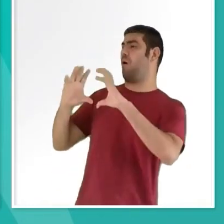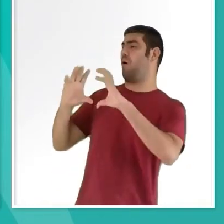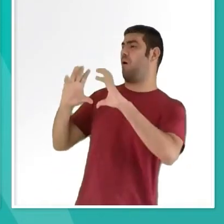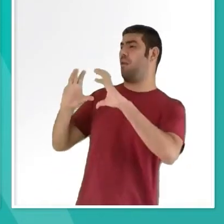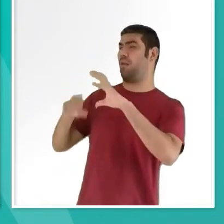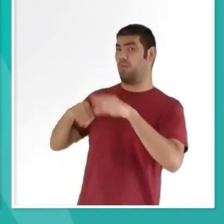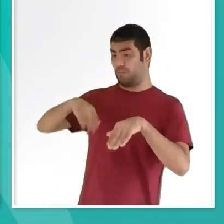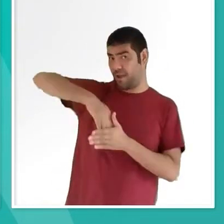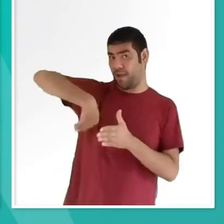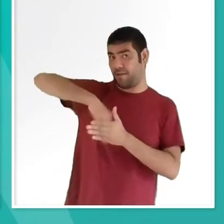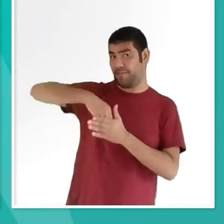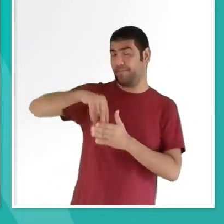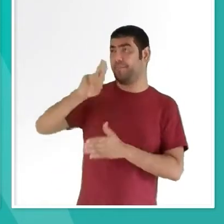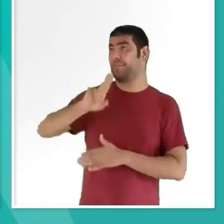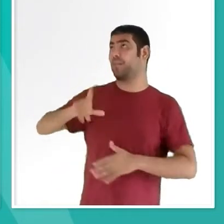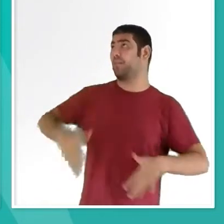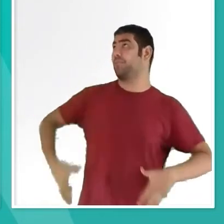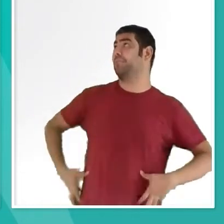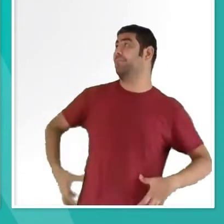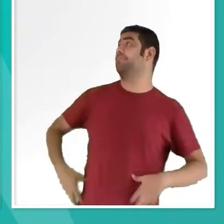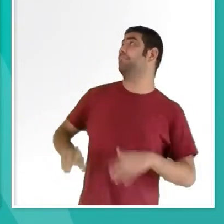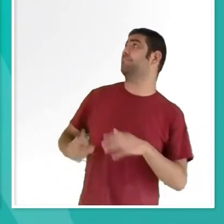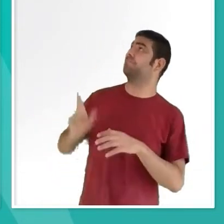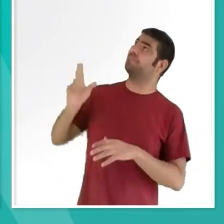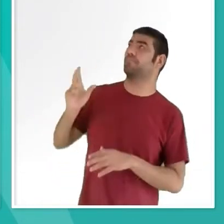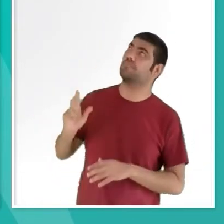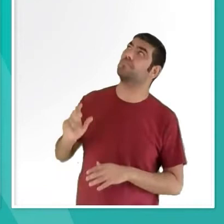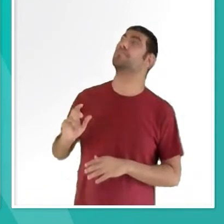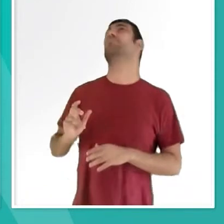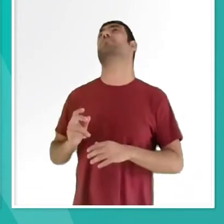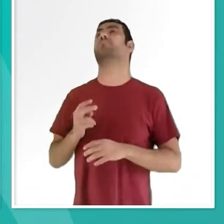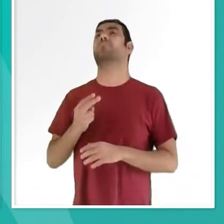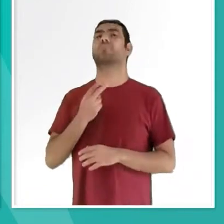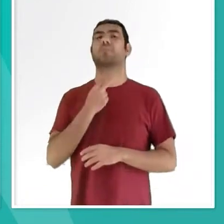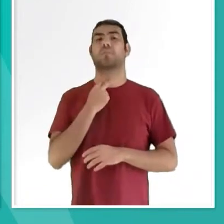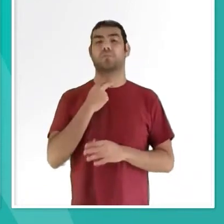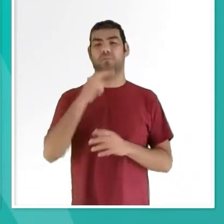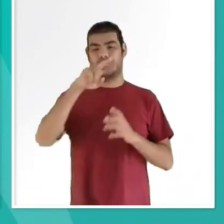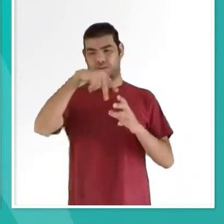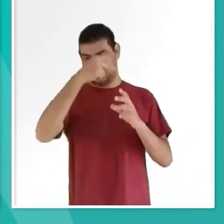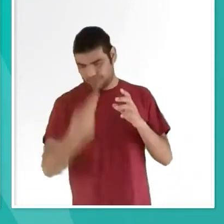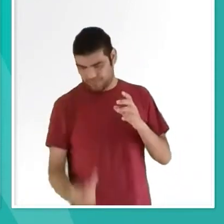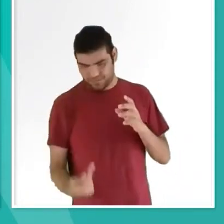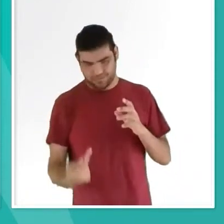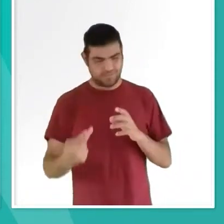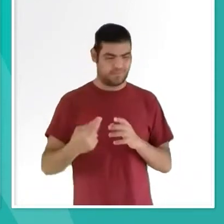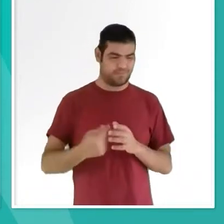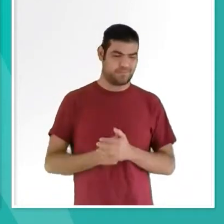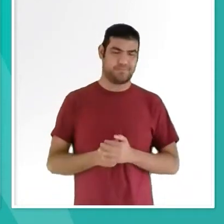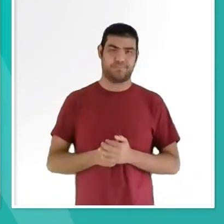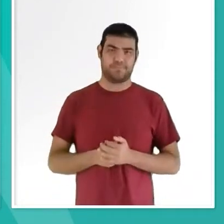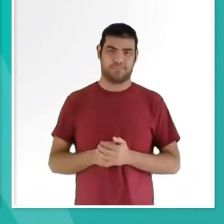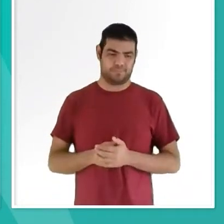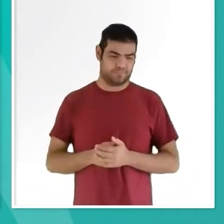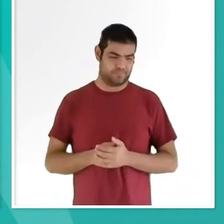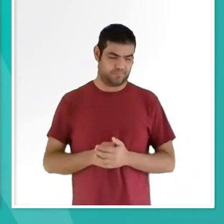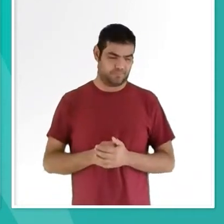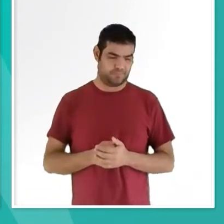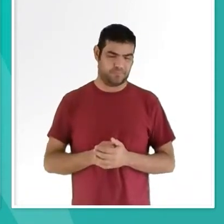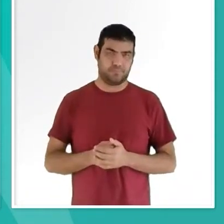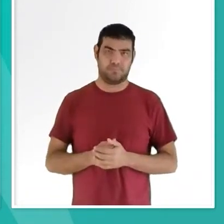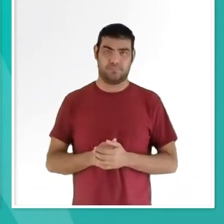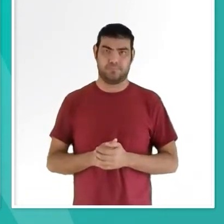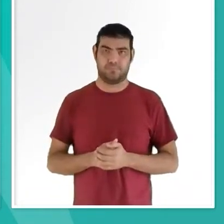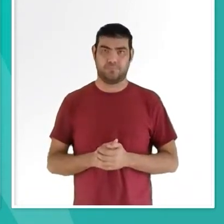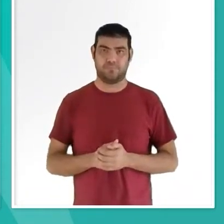alguma parte do corpo, com a cabeça, certo? Então, eles faziam como se fosse a embaixadinha misturado com